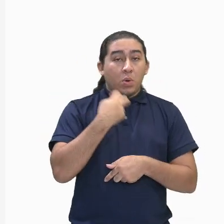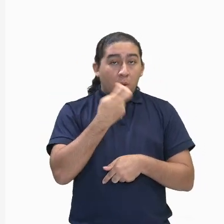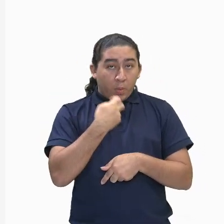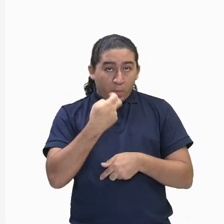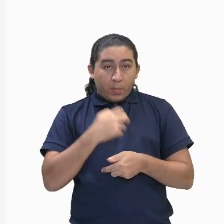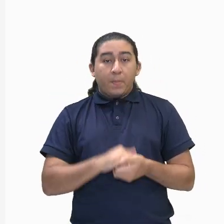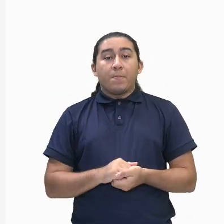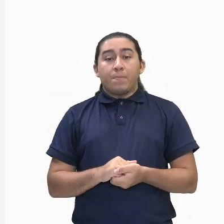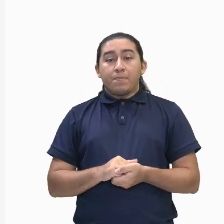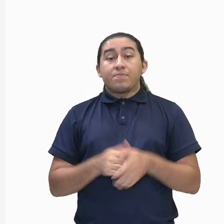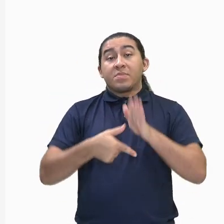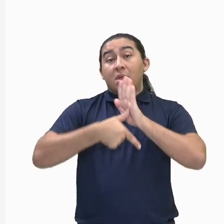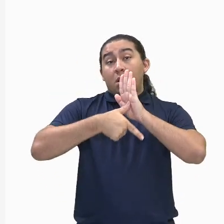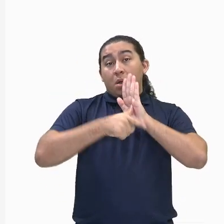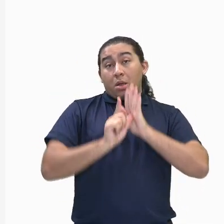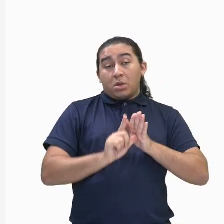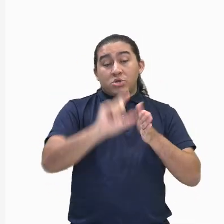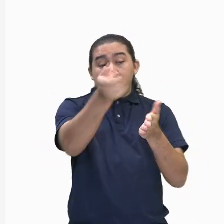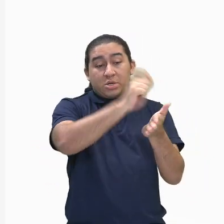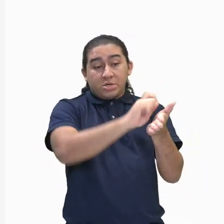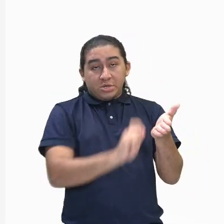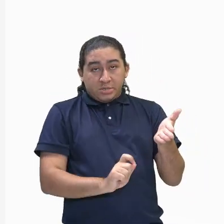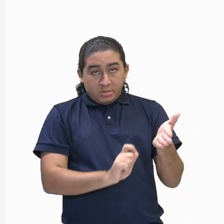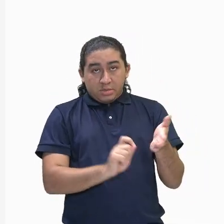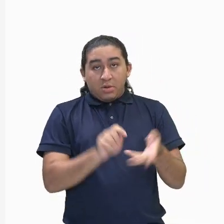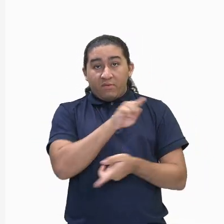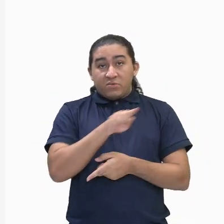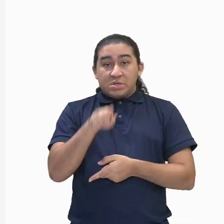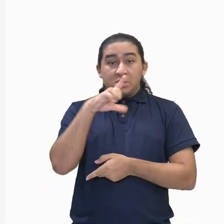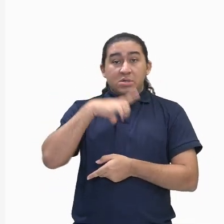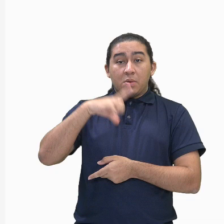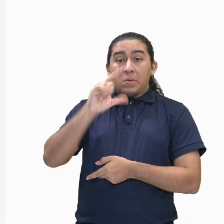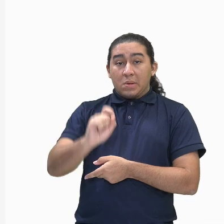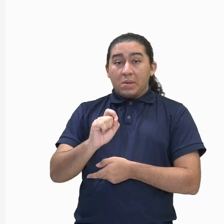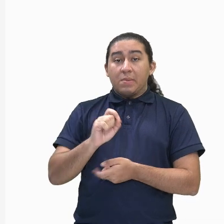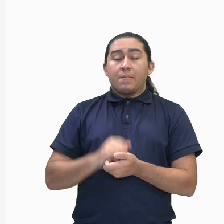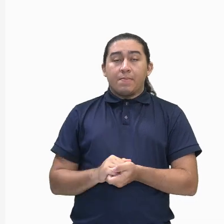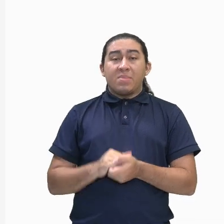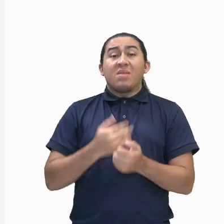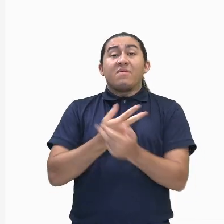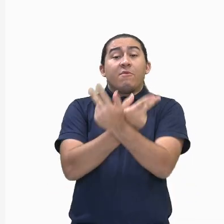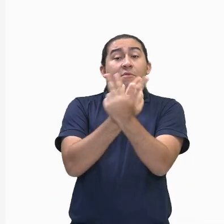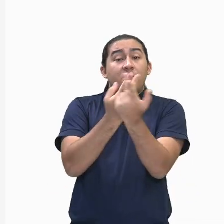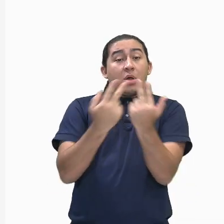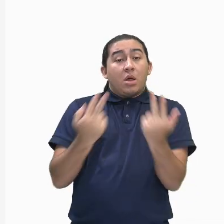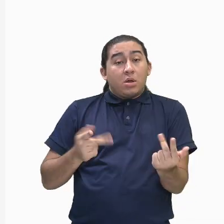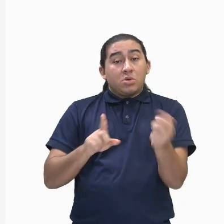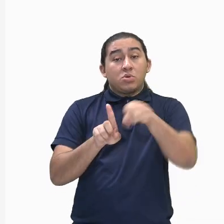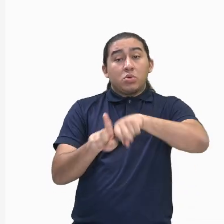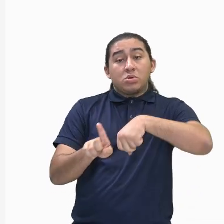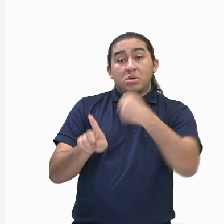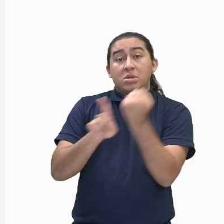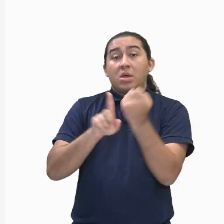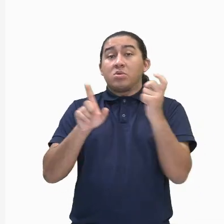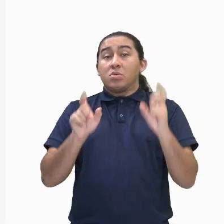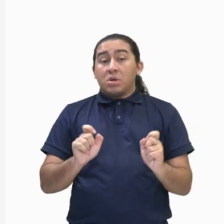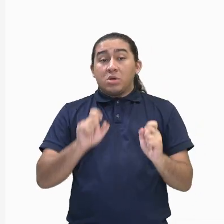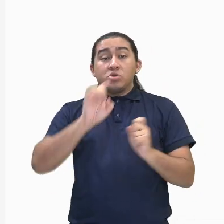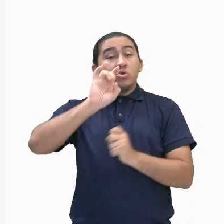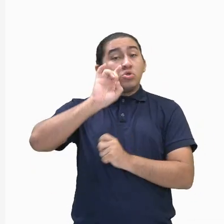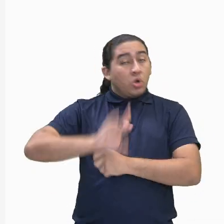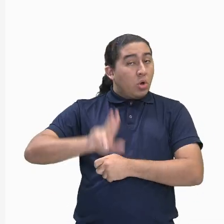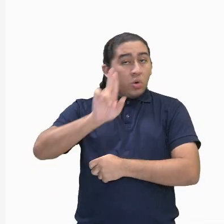Antes da escrita, né, você tem justamente muitas sociedades que dependiam